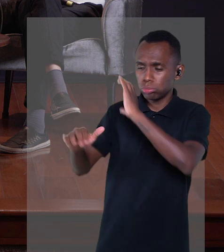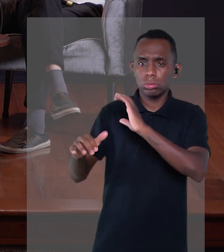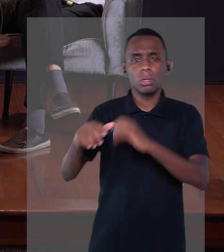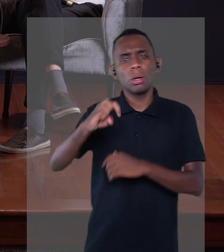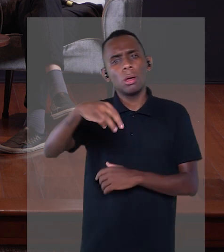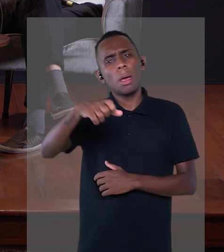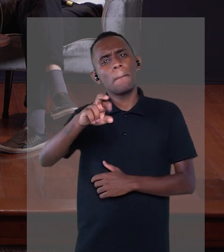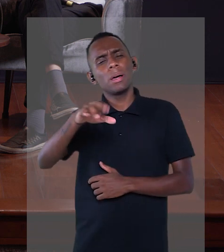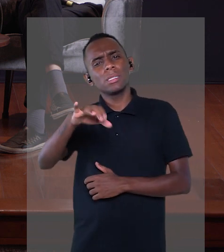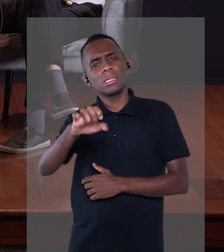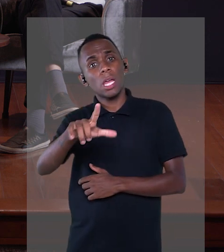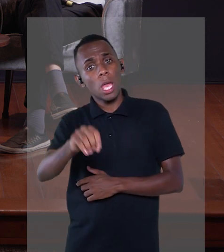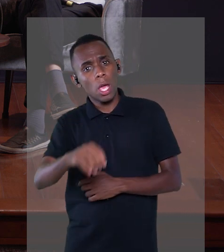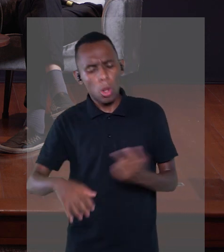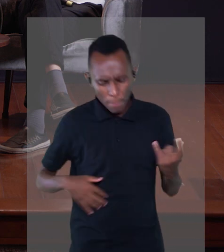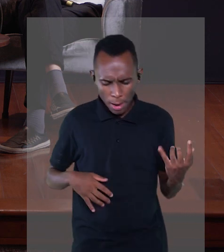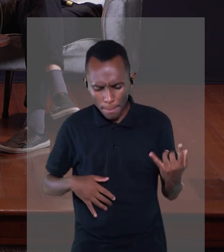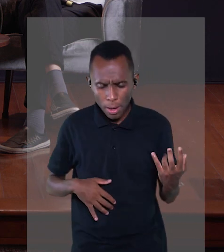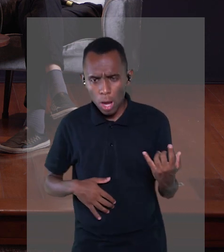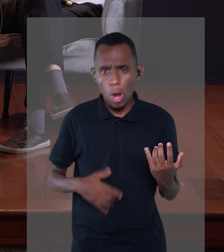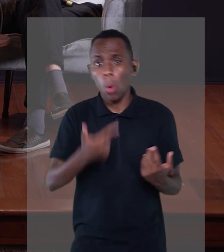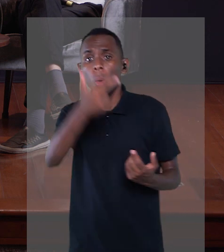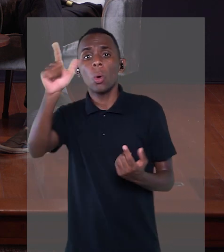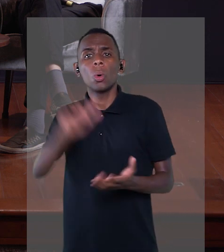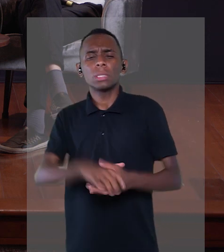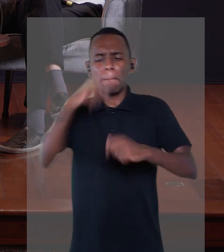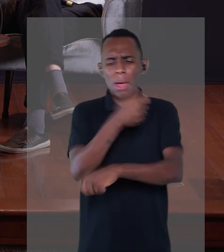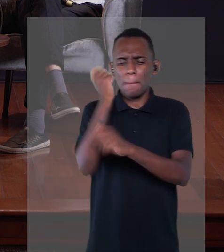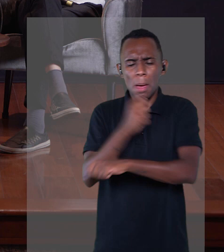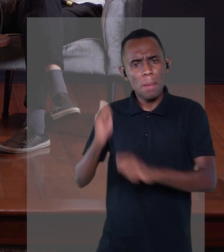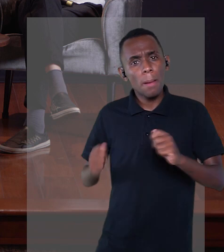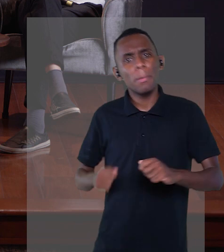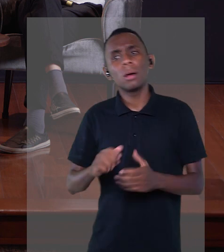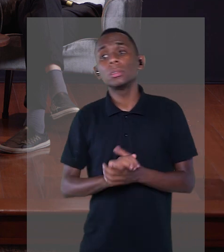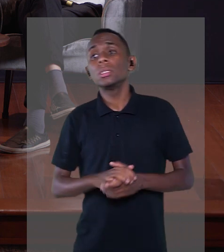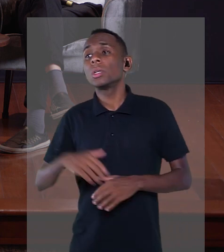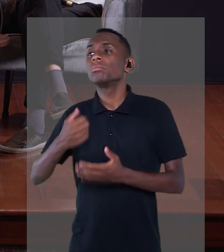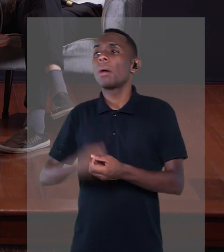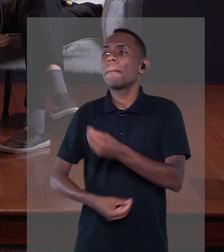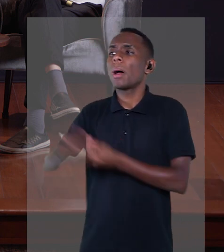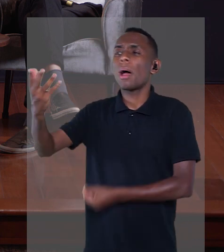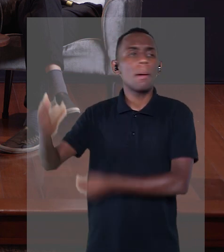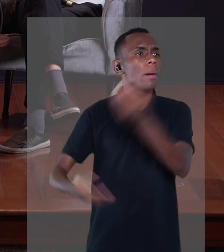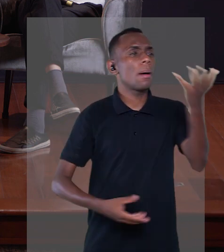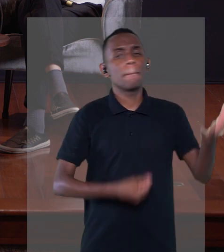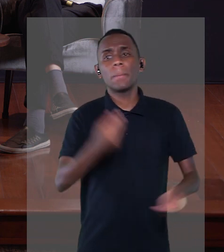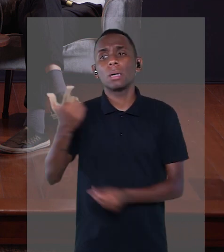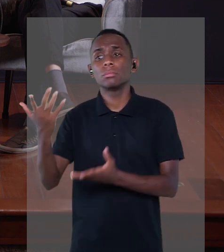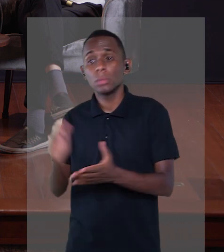Marcelo Mariano, toco baixo em tal música. Cláudio Infante, bateria, não sei aonde. Então saía espalhando. Então o disco ele tem